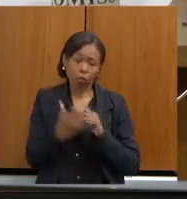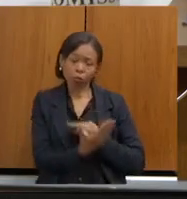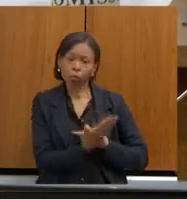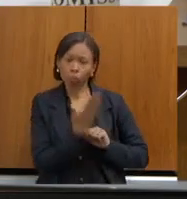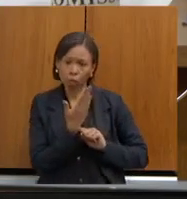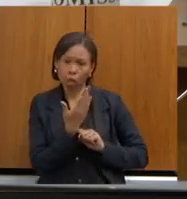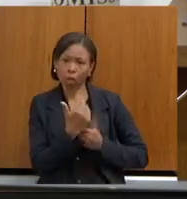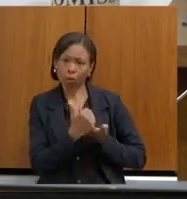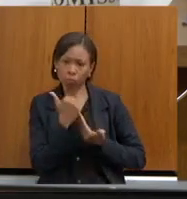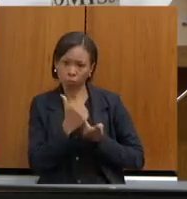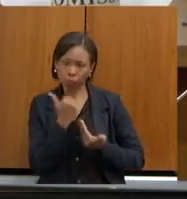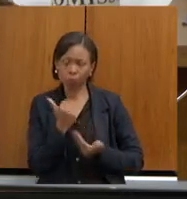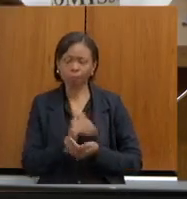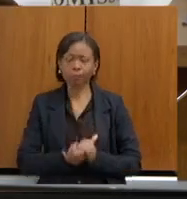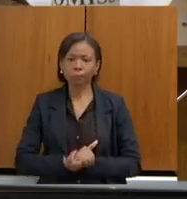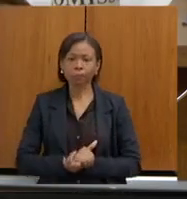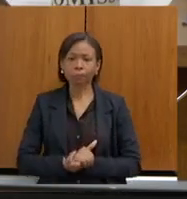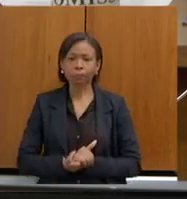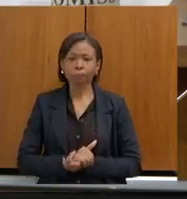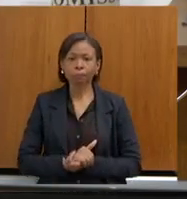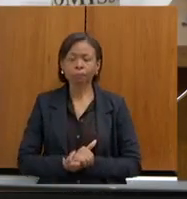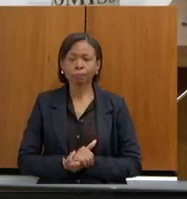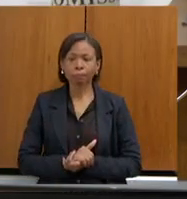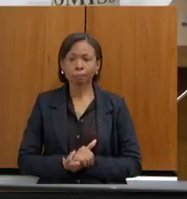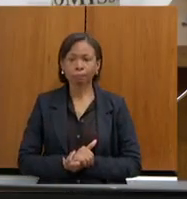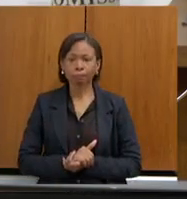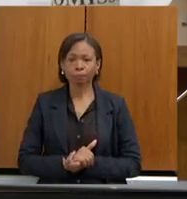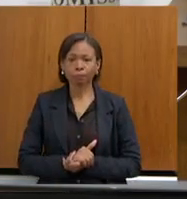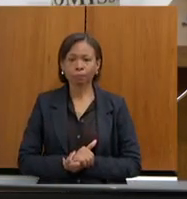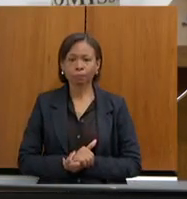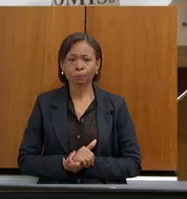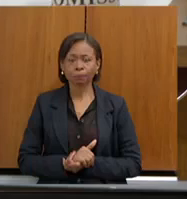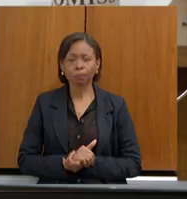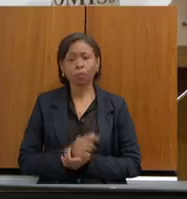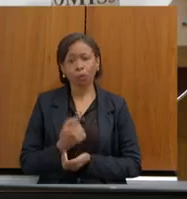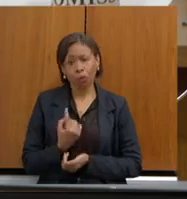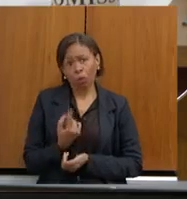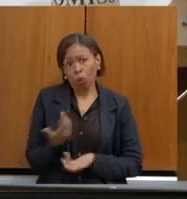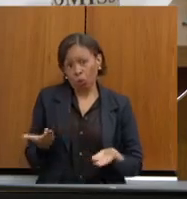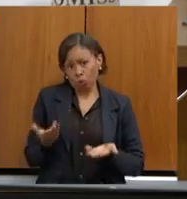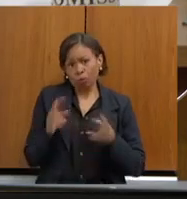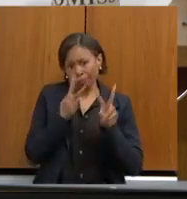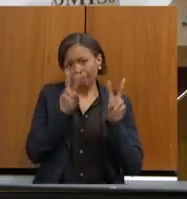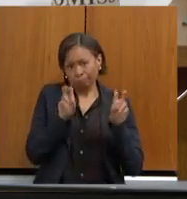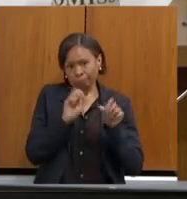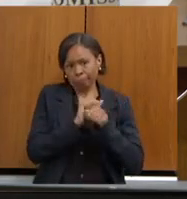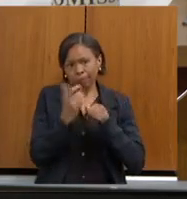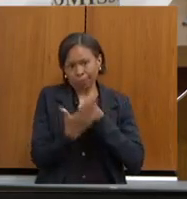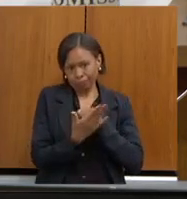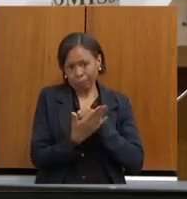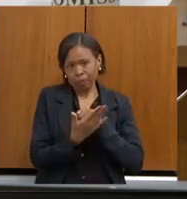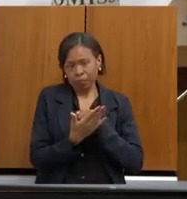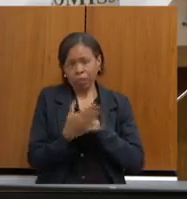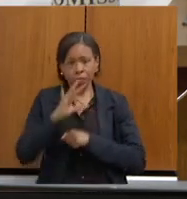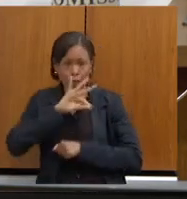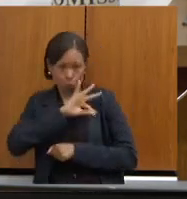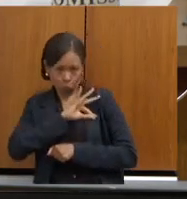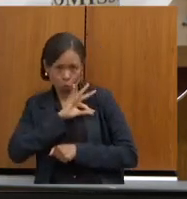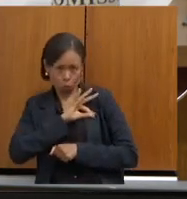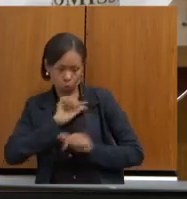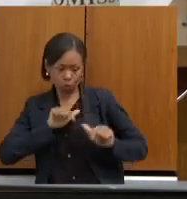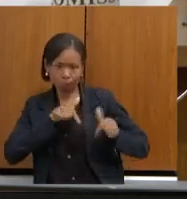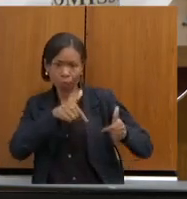orientando queria que o senhor me permitem nós vamos falar de pandemia atuação E aí pandemia